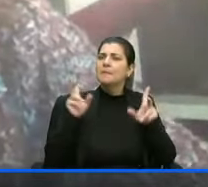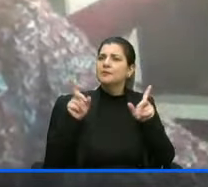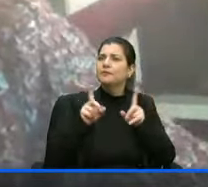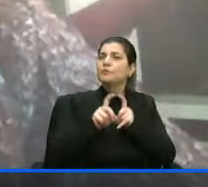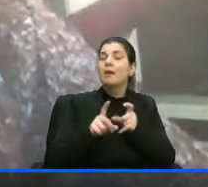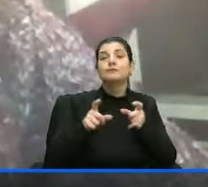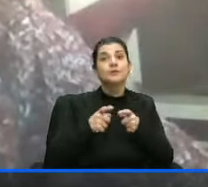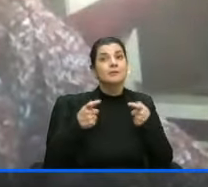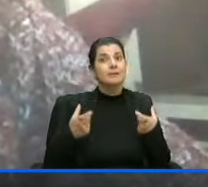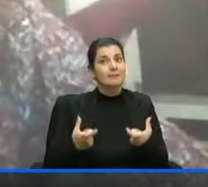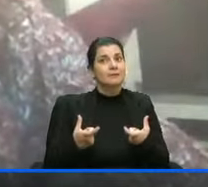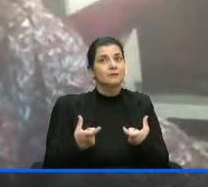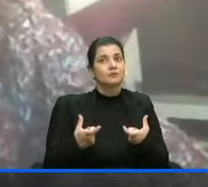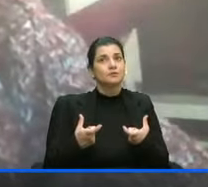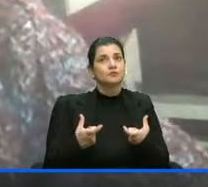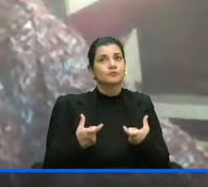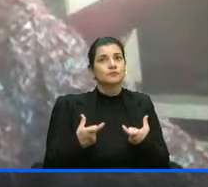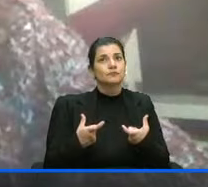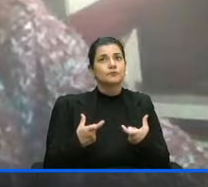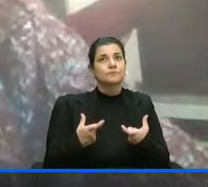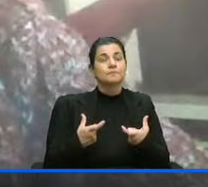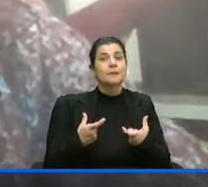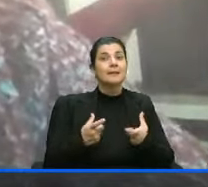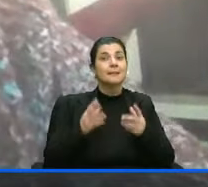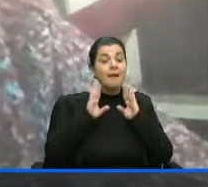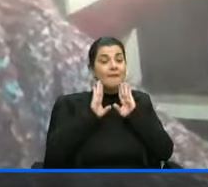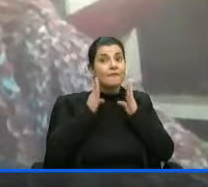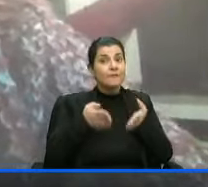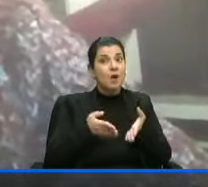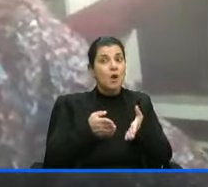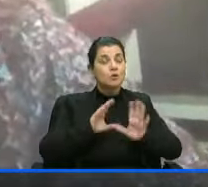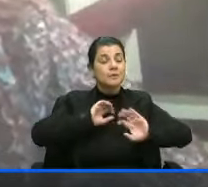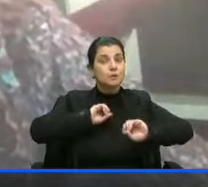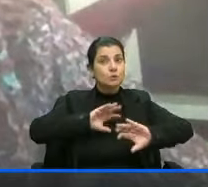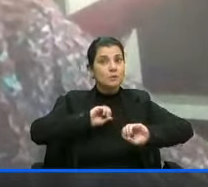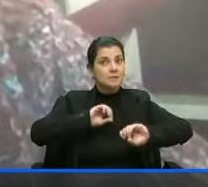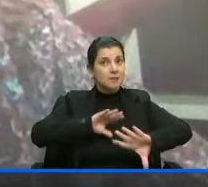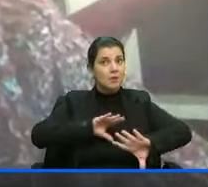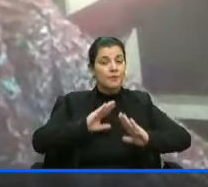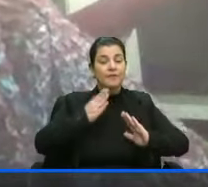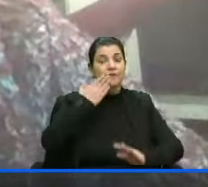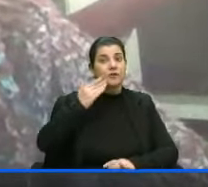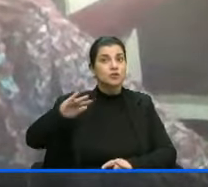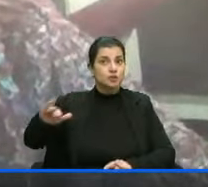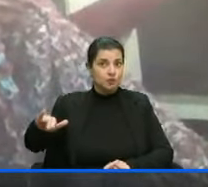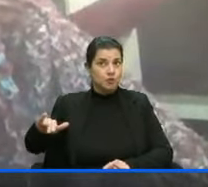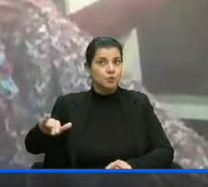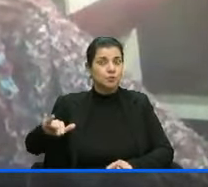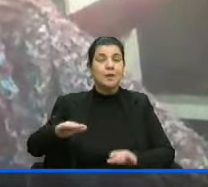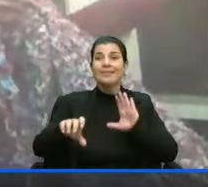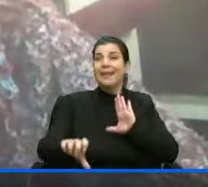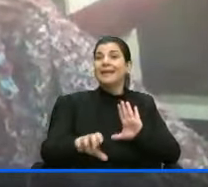grande, né, na atenção à educação infantil em especial, né, crise da educação infantil, todos